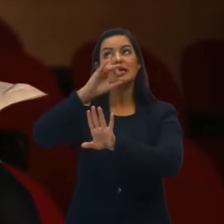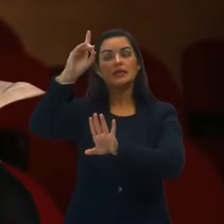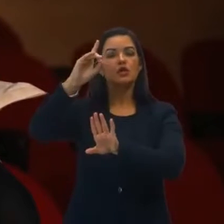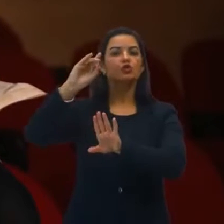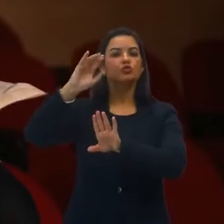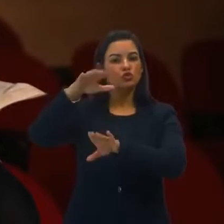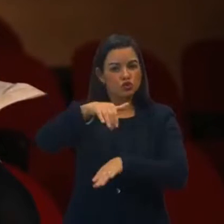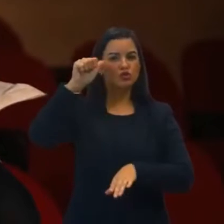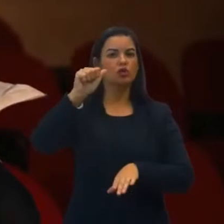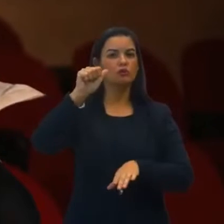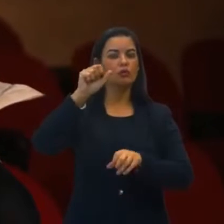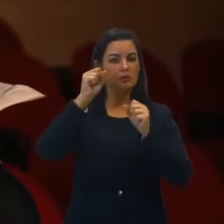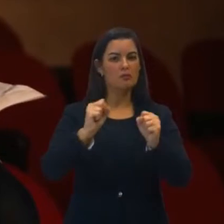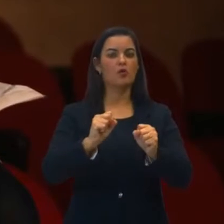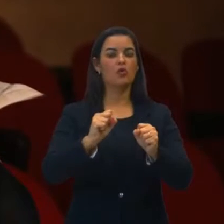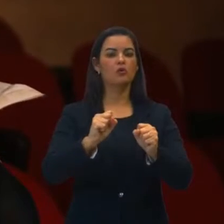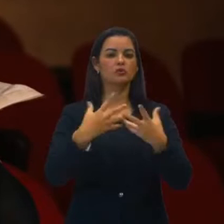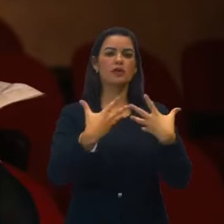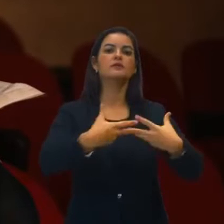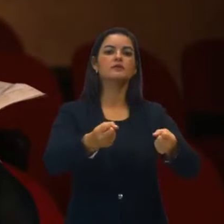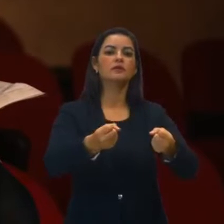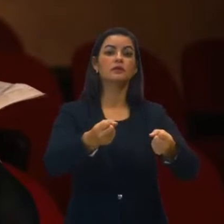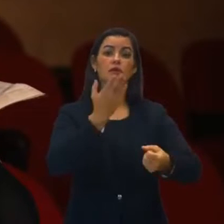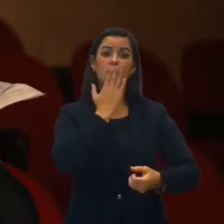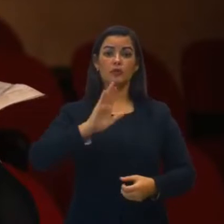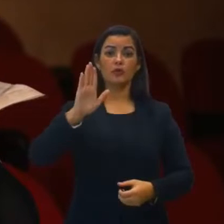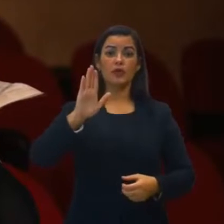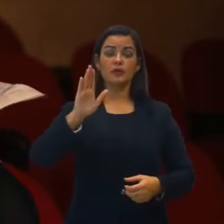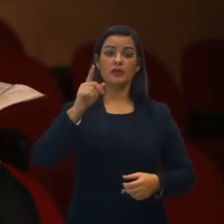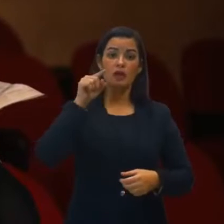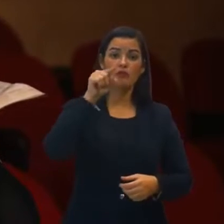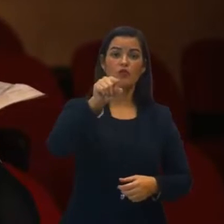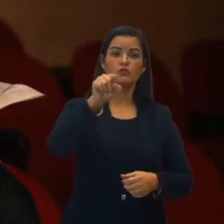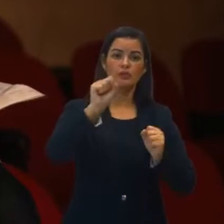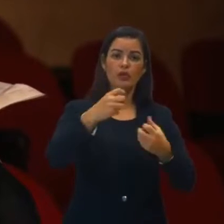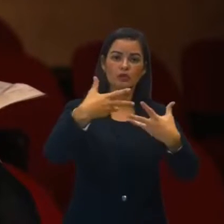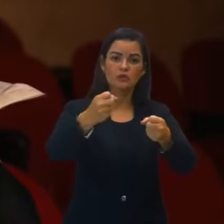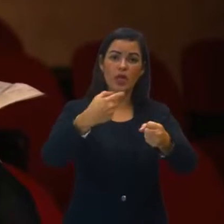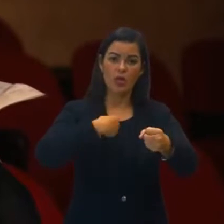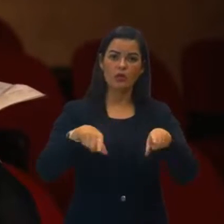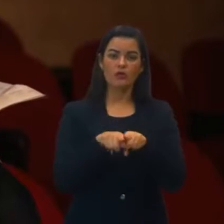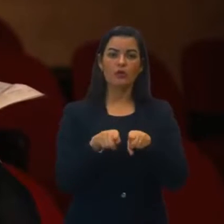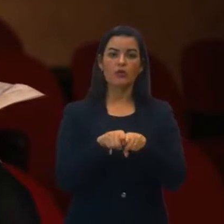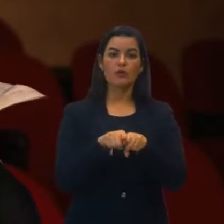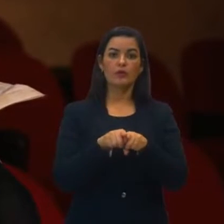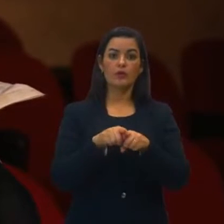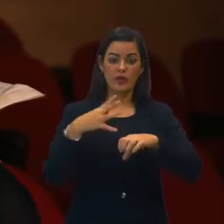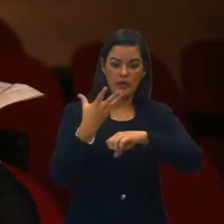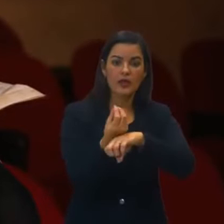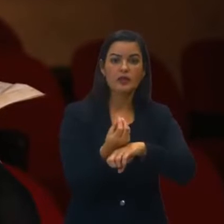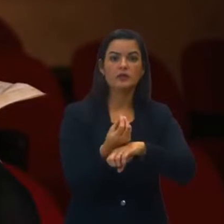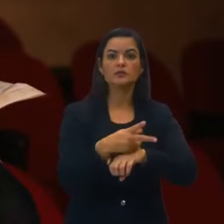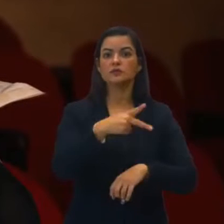Esta promessa é para você e é para mim. É para a igreja presbiteriana. É para a